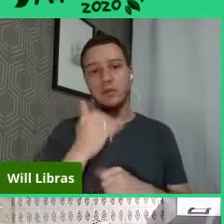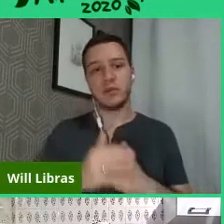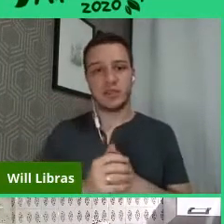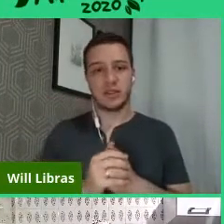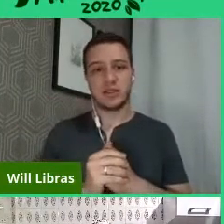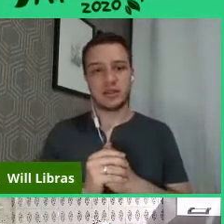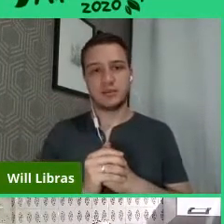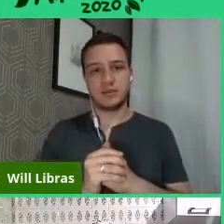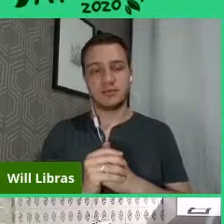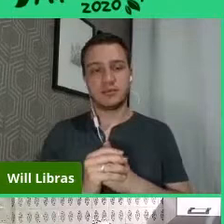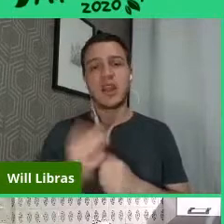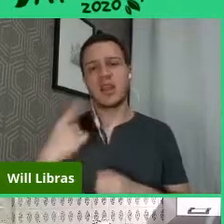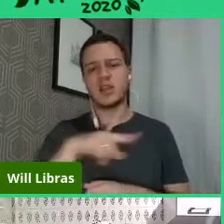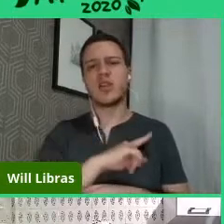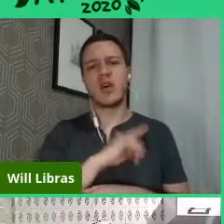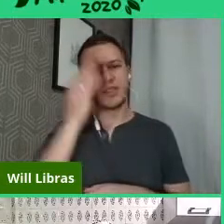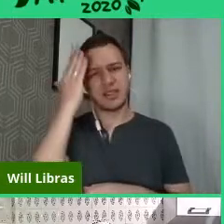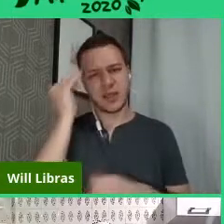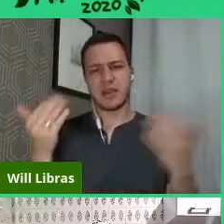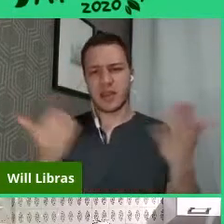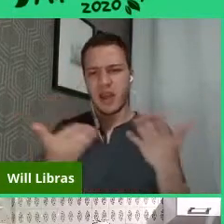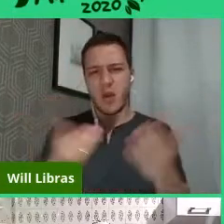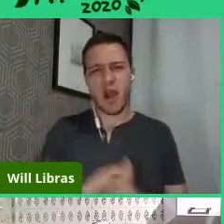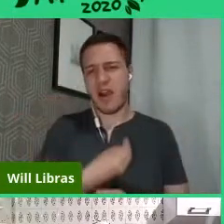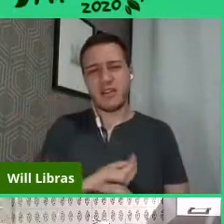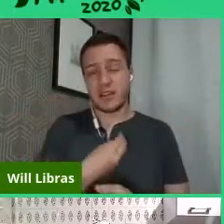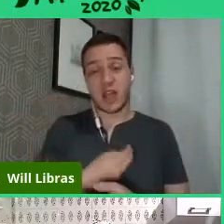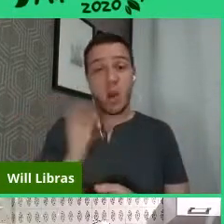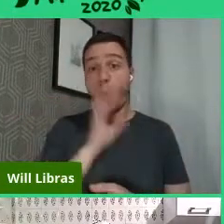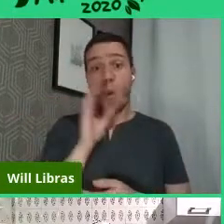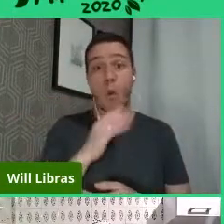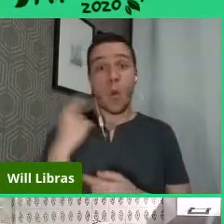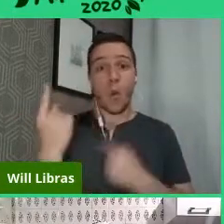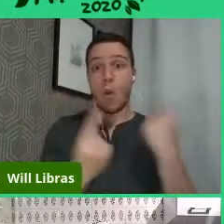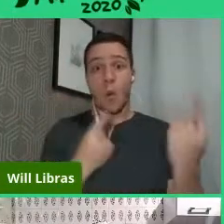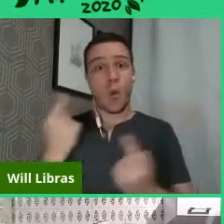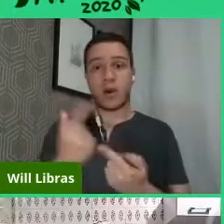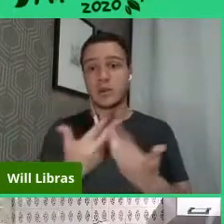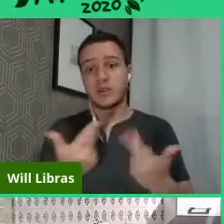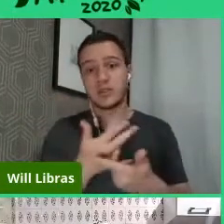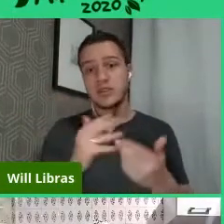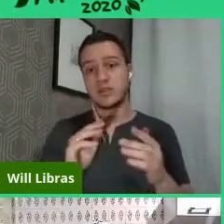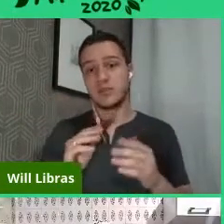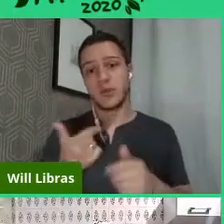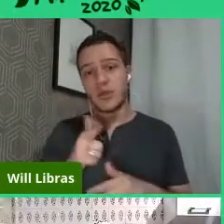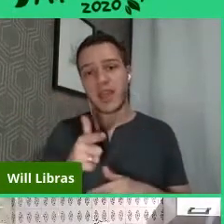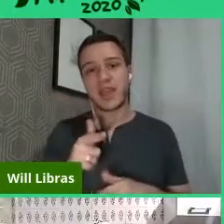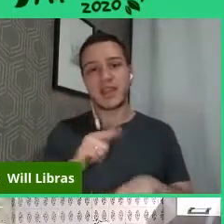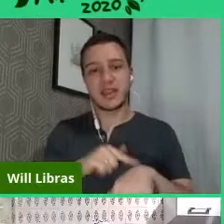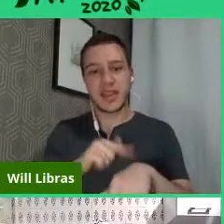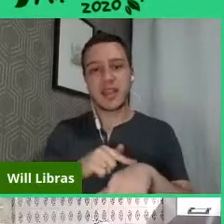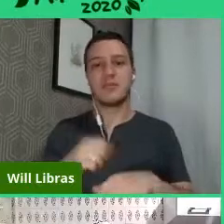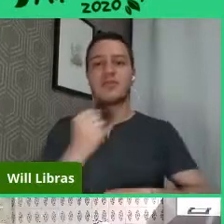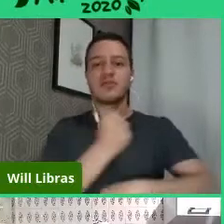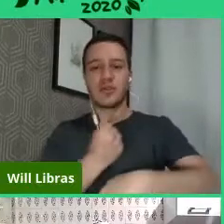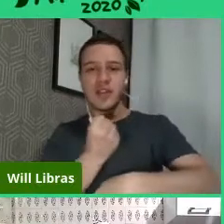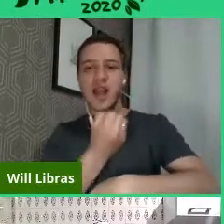também. A gente sabe que nessa vida corrida, né? Às vezes a gente não tem tanto tempo para estar cozinhando, tudo